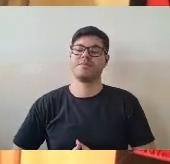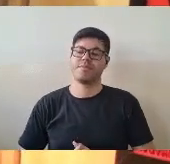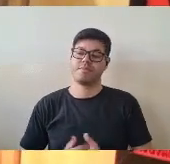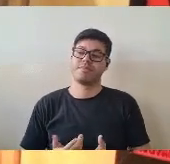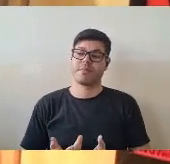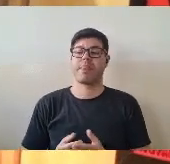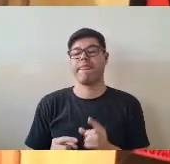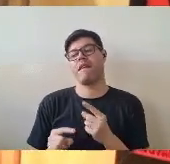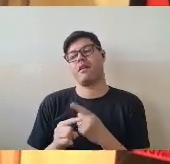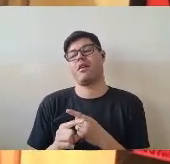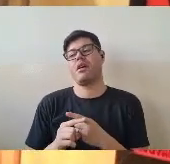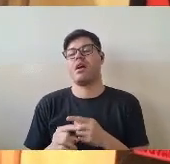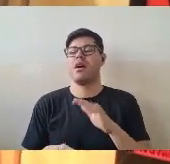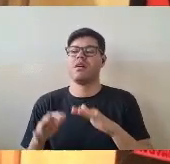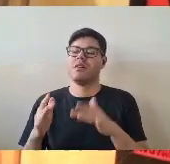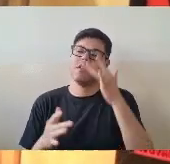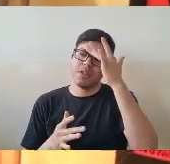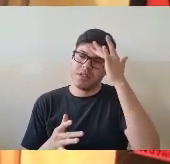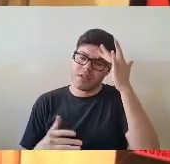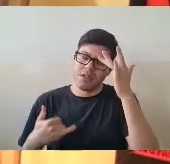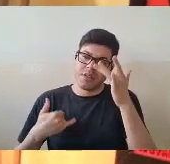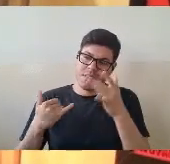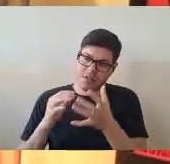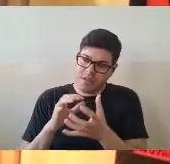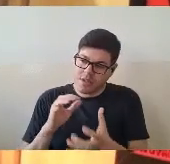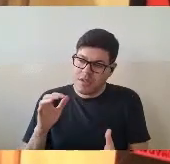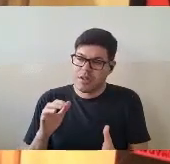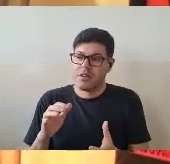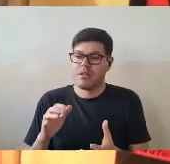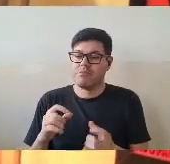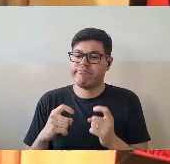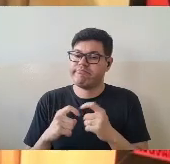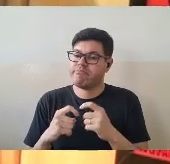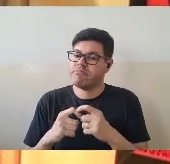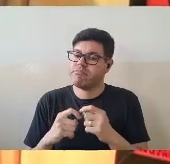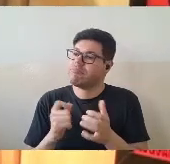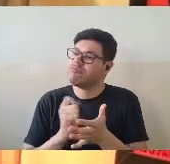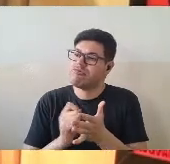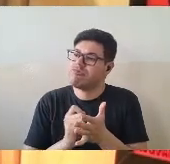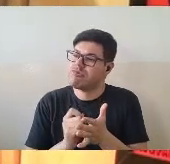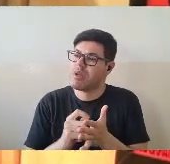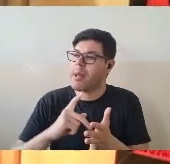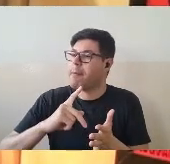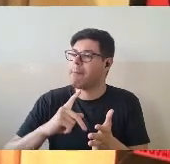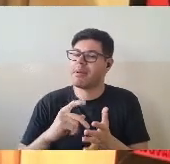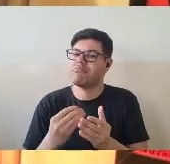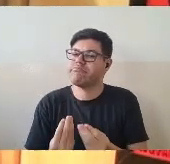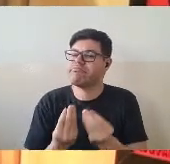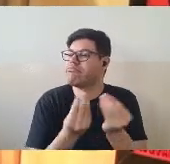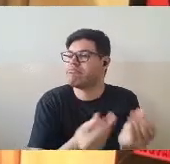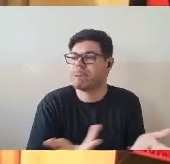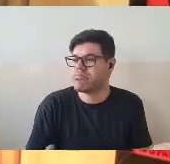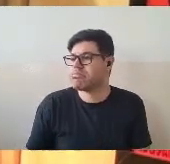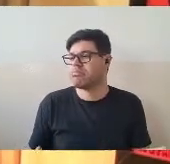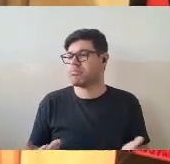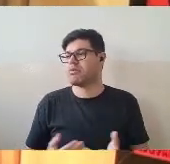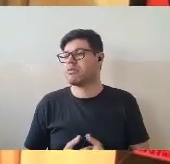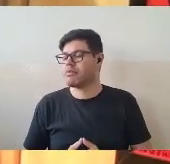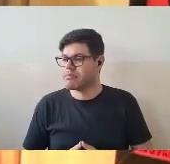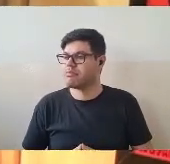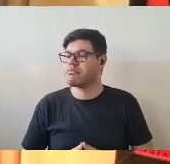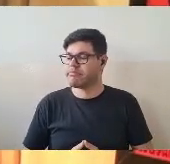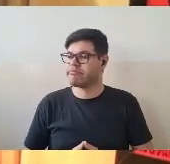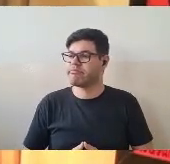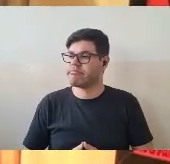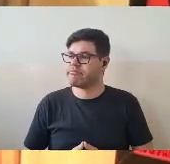não prescrevem a vacina para pneumonia, que é uma coisa tão séria, principalmente quando tem mais idade, né? Aí